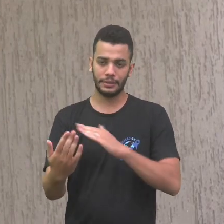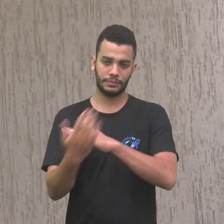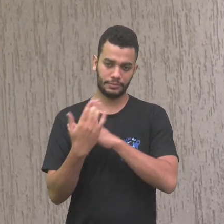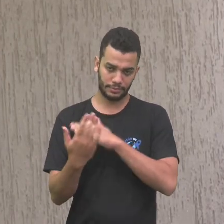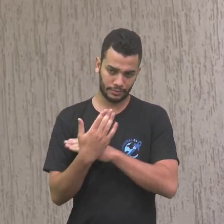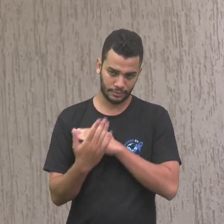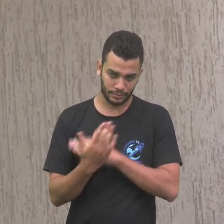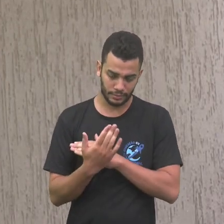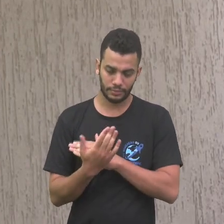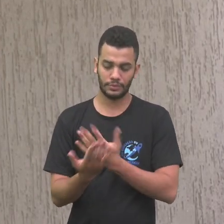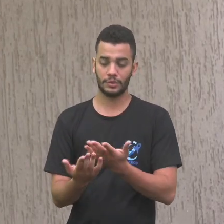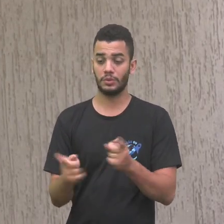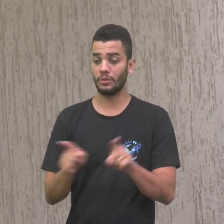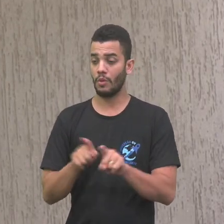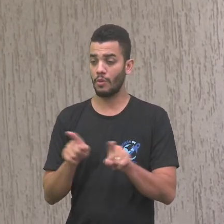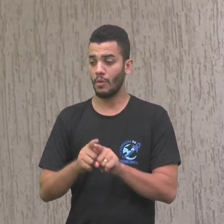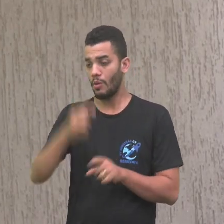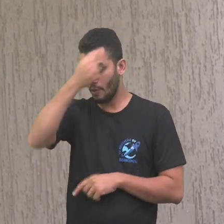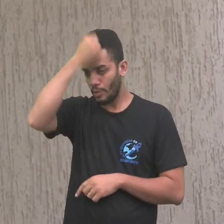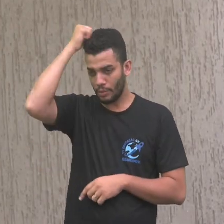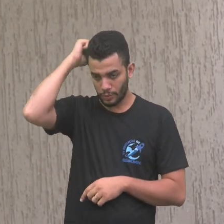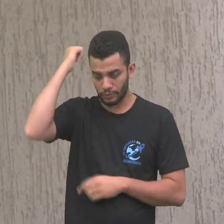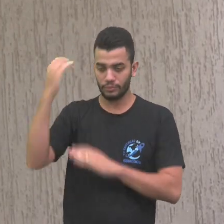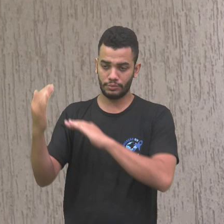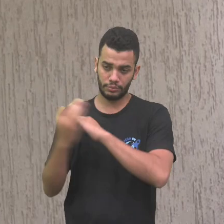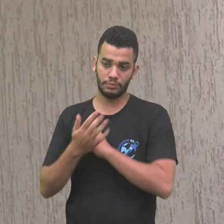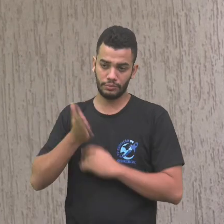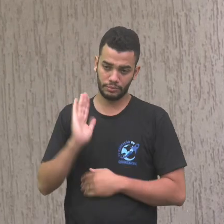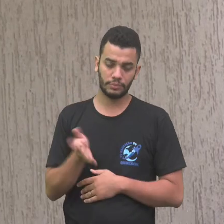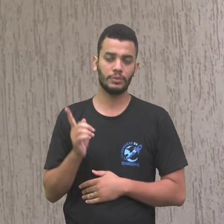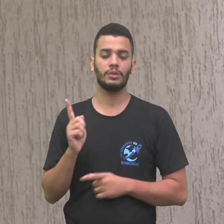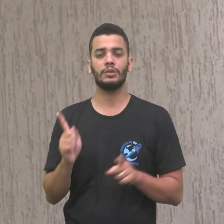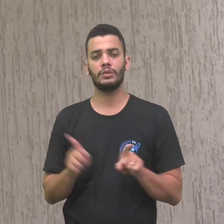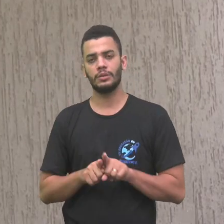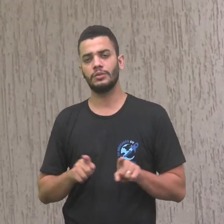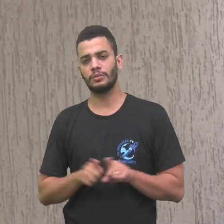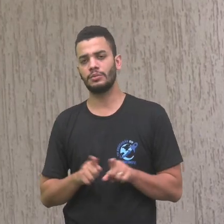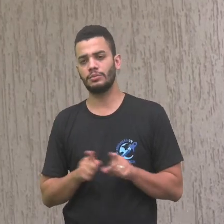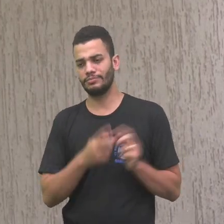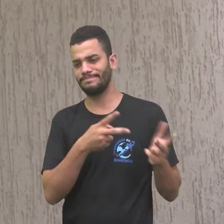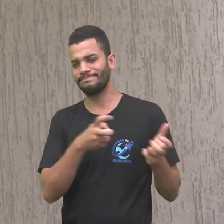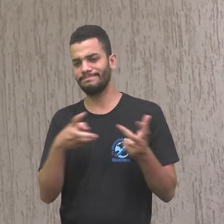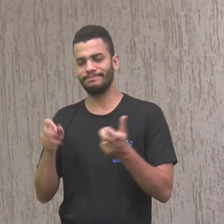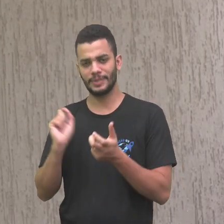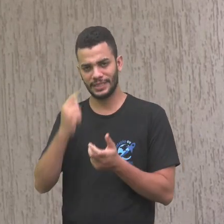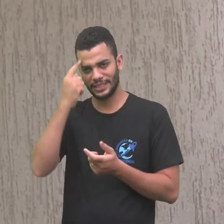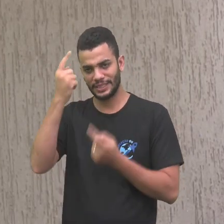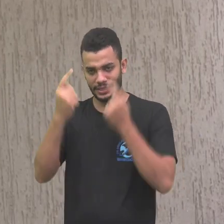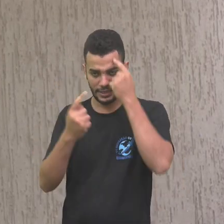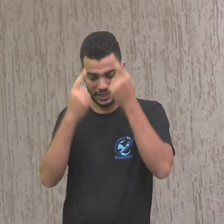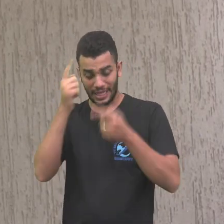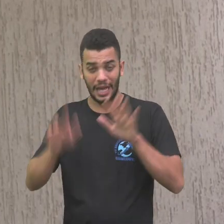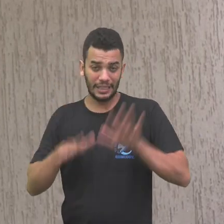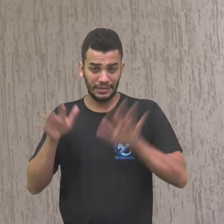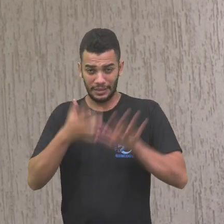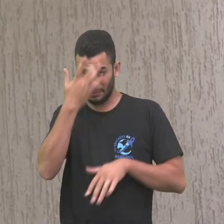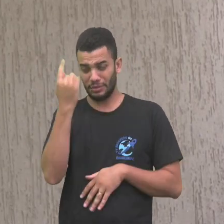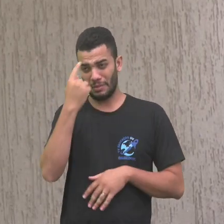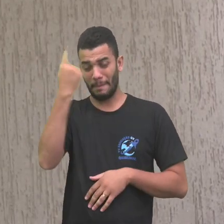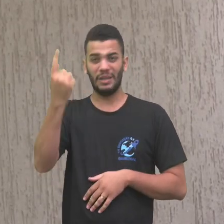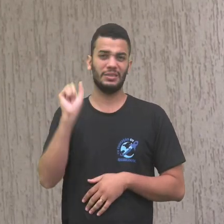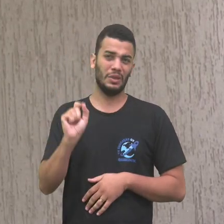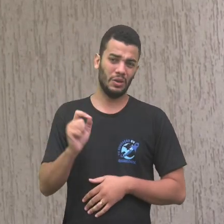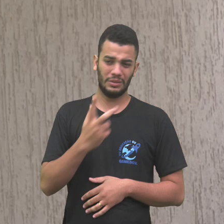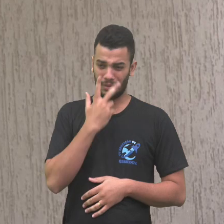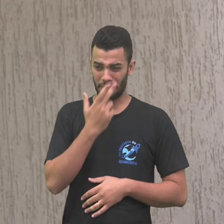para podermos realizar esses sonhos que a gente tem. Às vezes, alguns parecem muito malucos, muito grandiosos, mas eles acabam